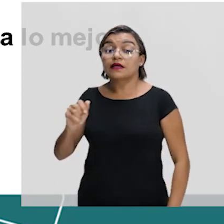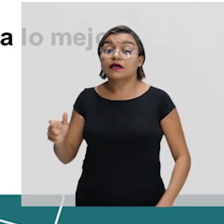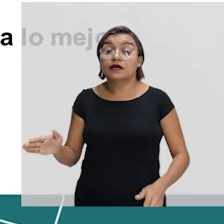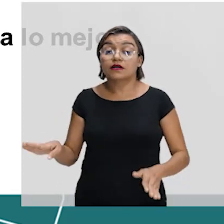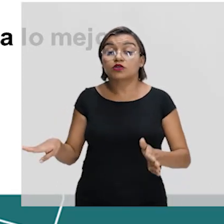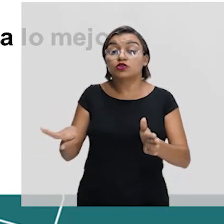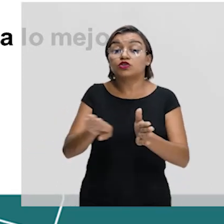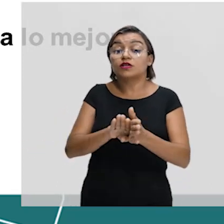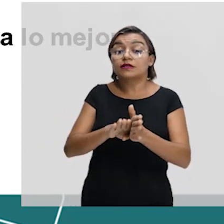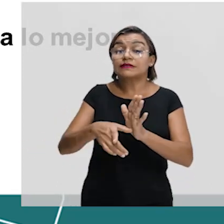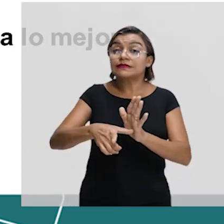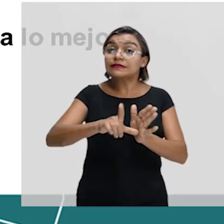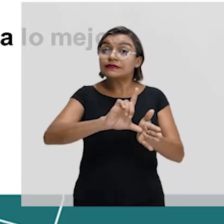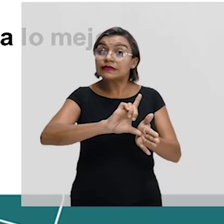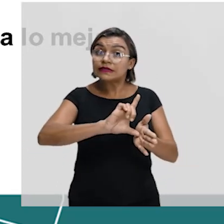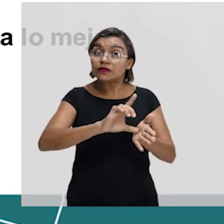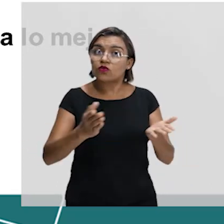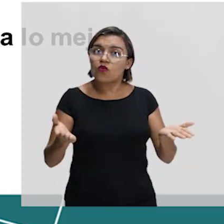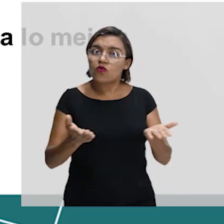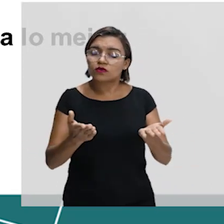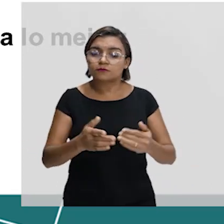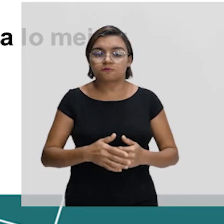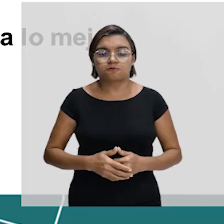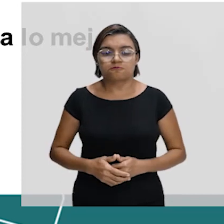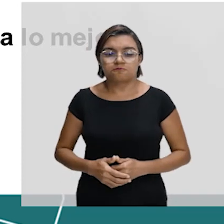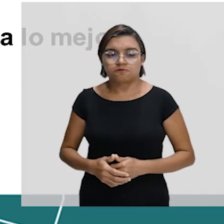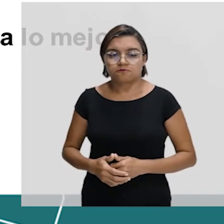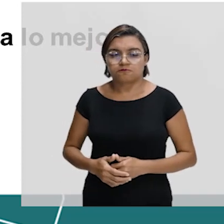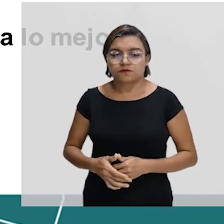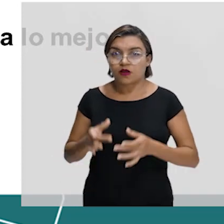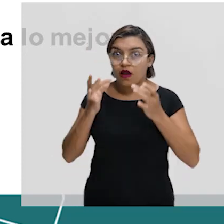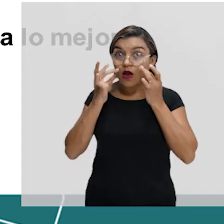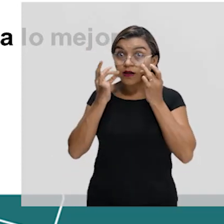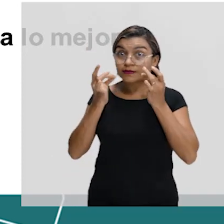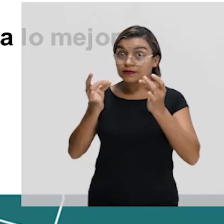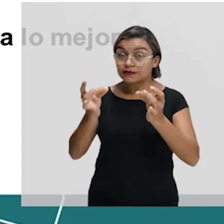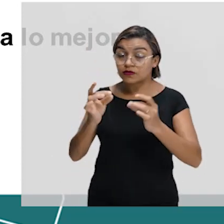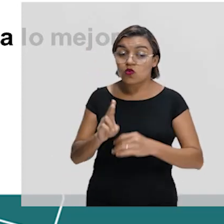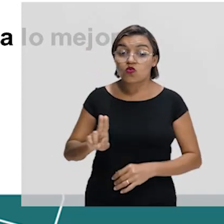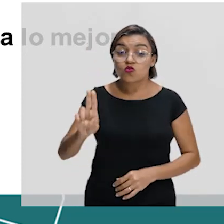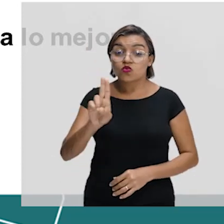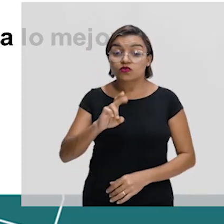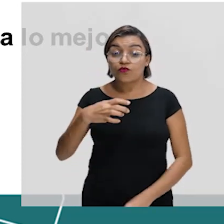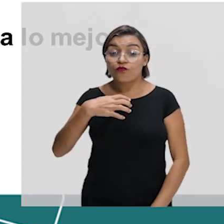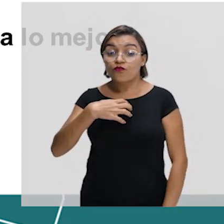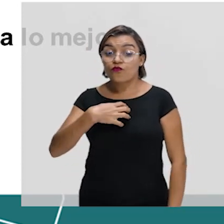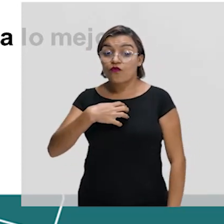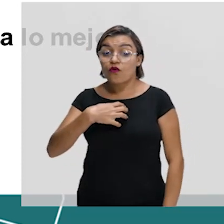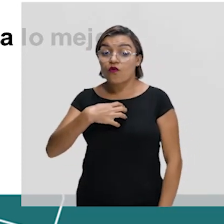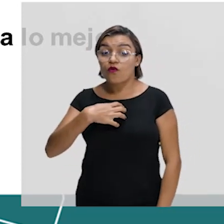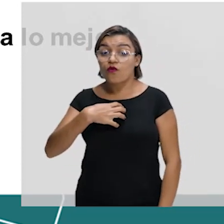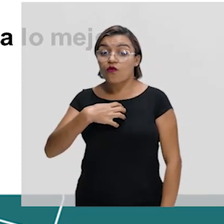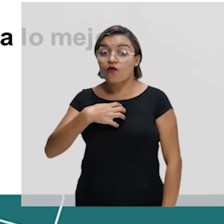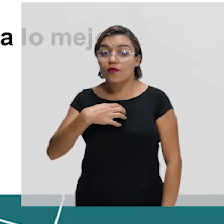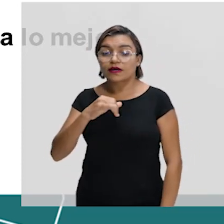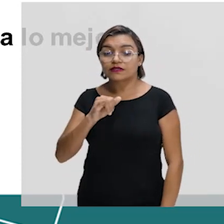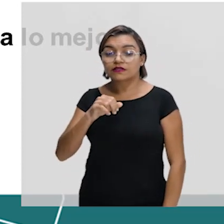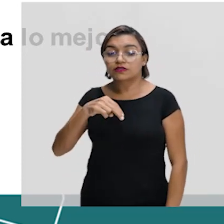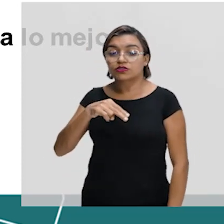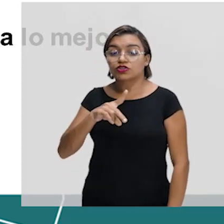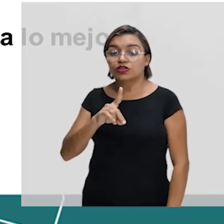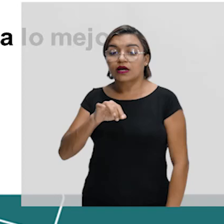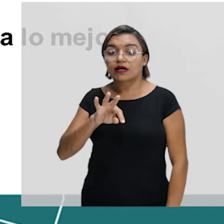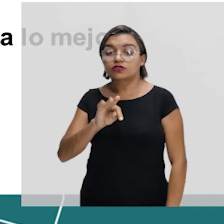hoje. Fique de ojo. Tá? Usamos o modo indicativo com a locução adverbial a